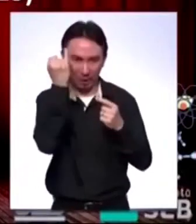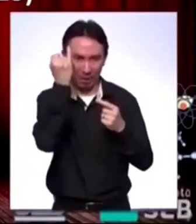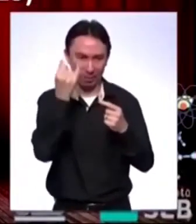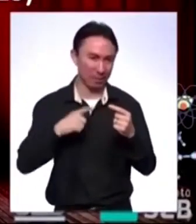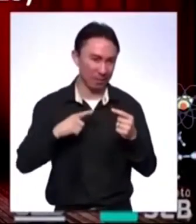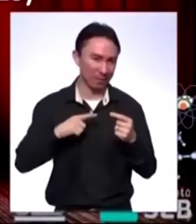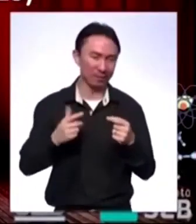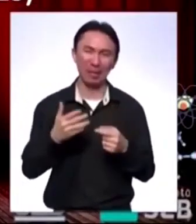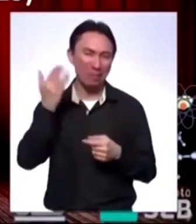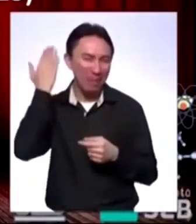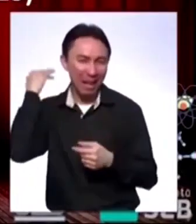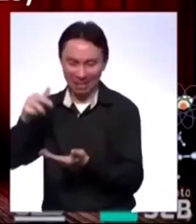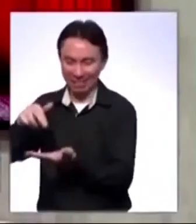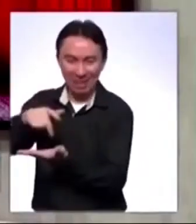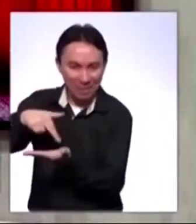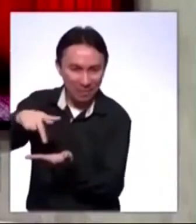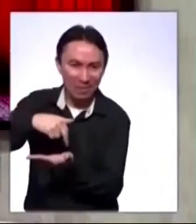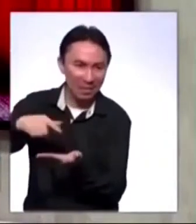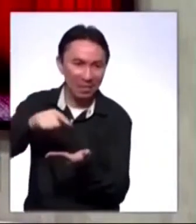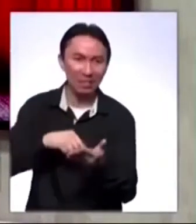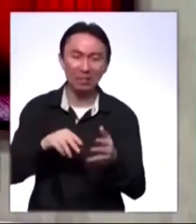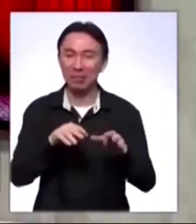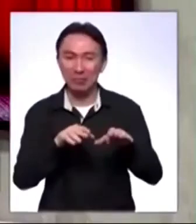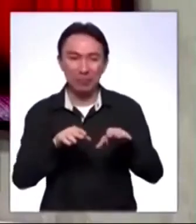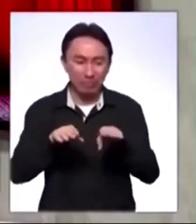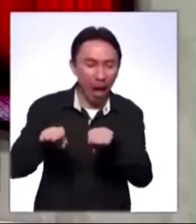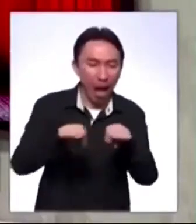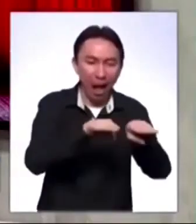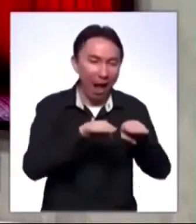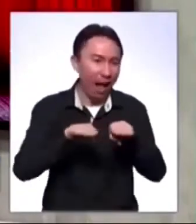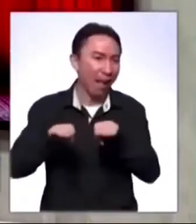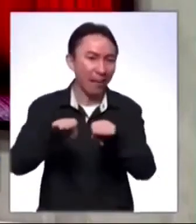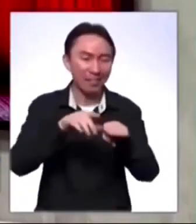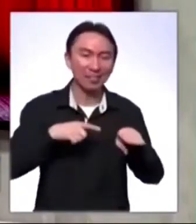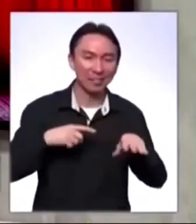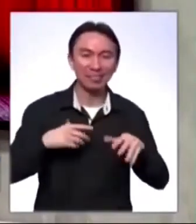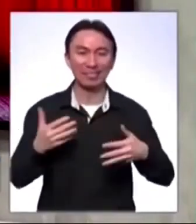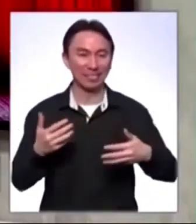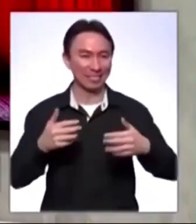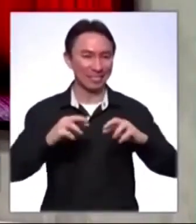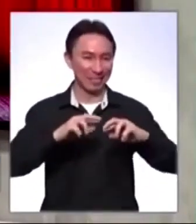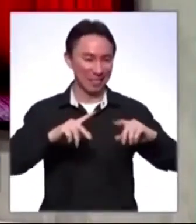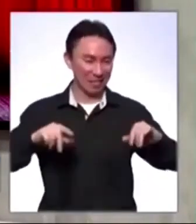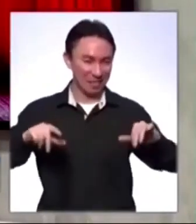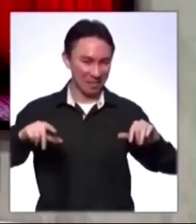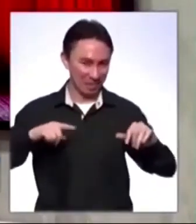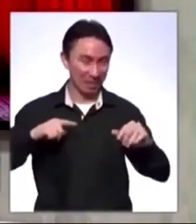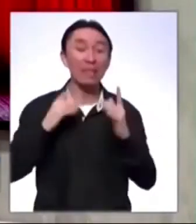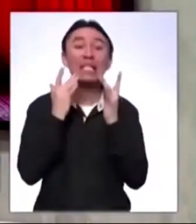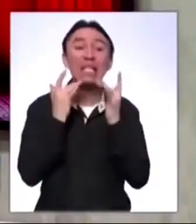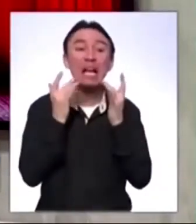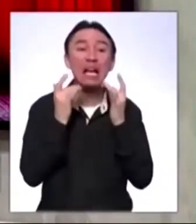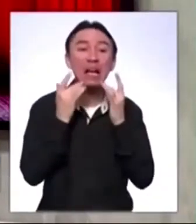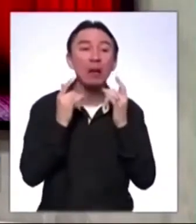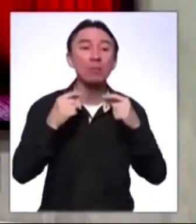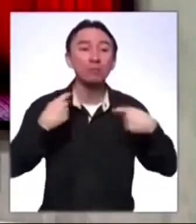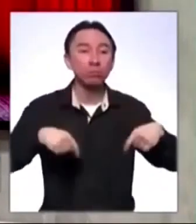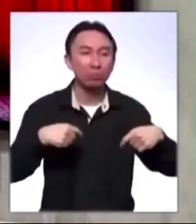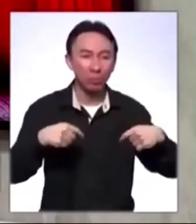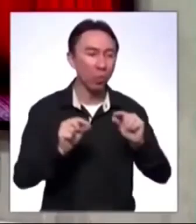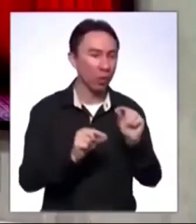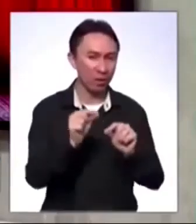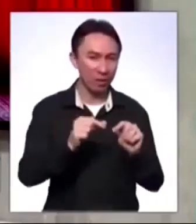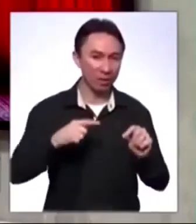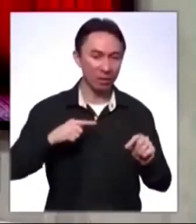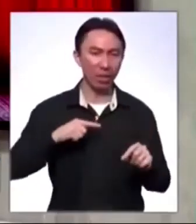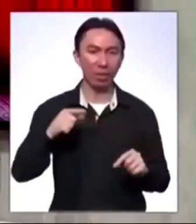dança eu precisava de sincronicidade, graciosidade, gestos amplos, aqui no teatro o que eu vou ter? Eu não posso ter narrador.